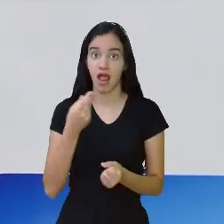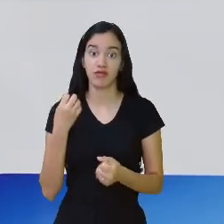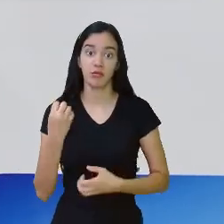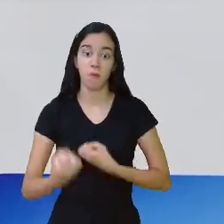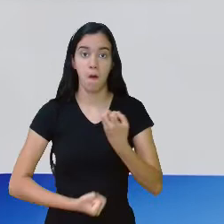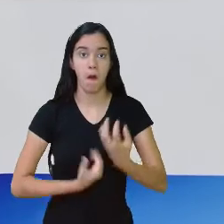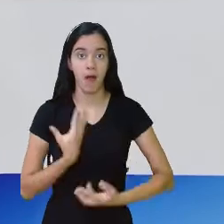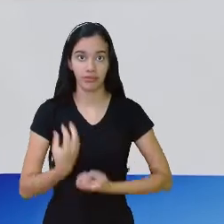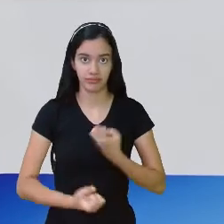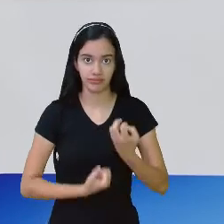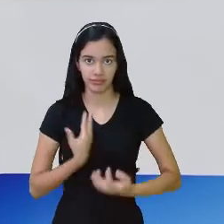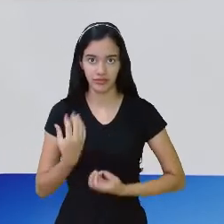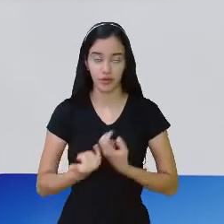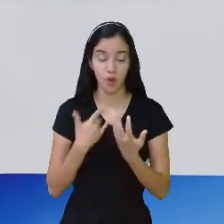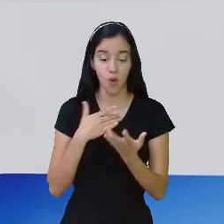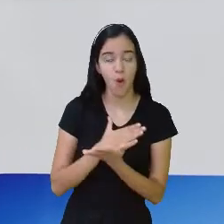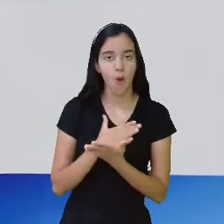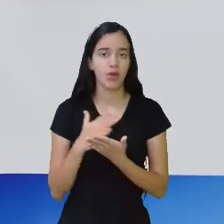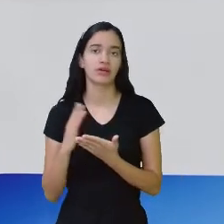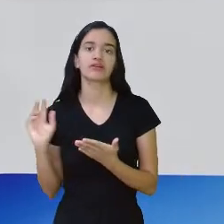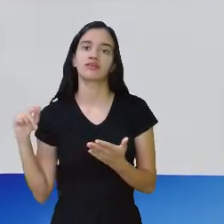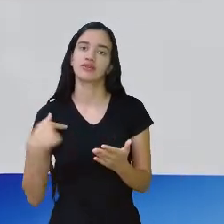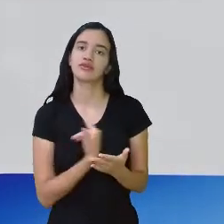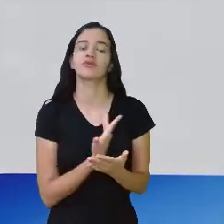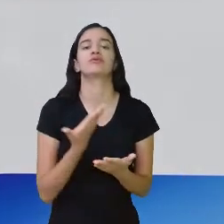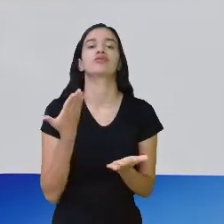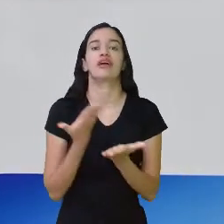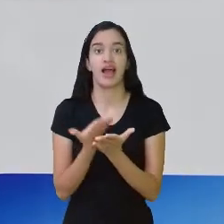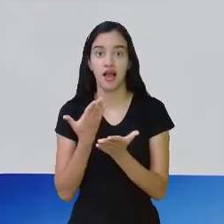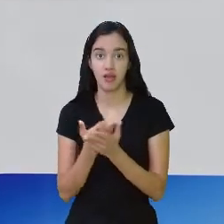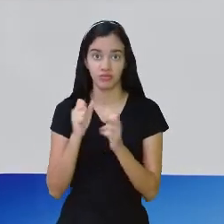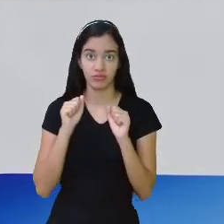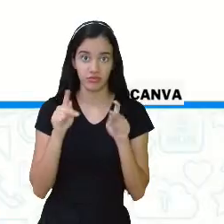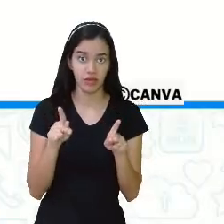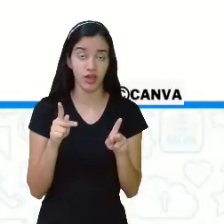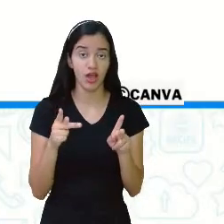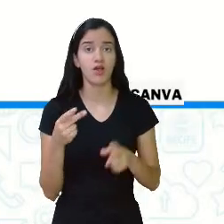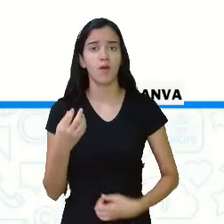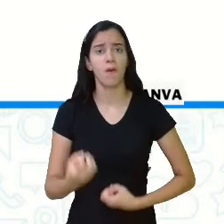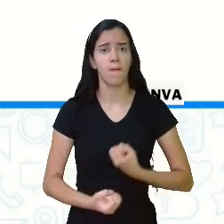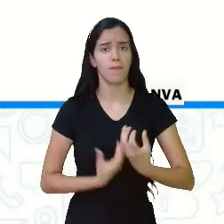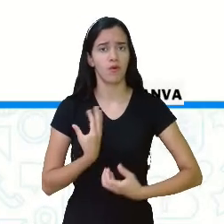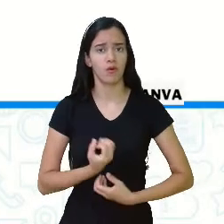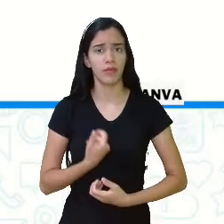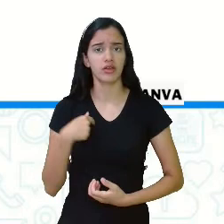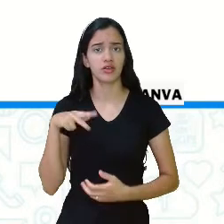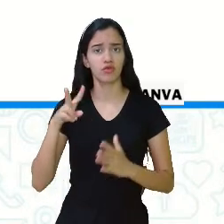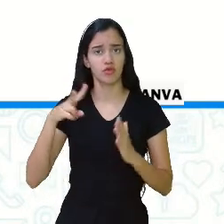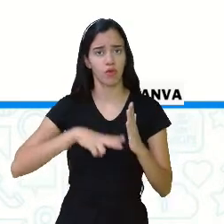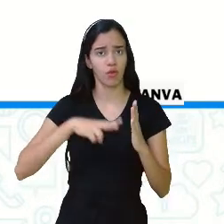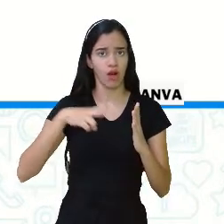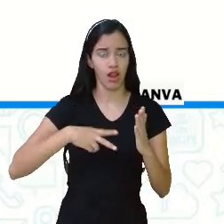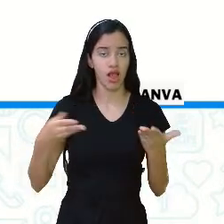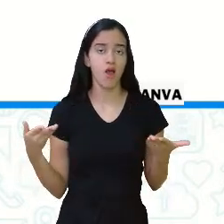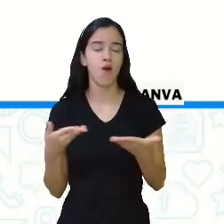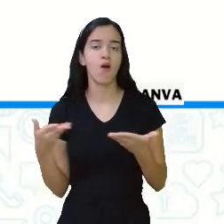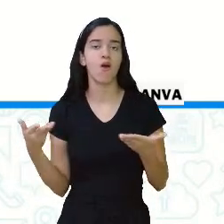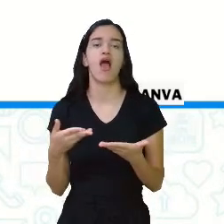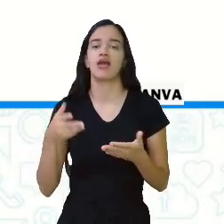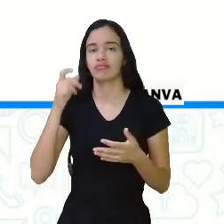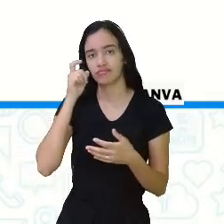poema, gente. Vamos começar aí a nossa aula, tá? O poema que eu vou ler para vocês hoje é